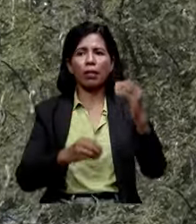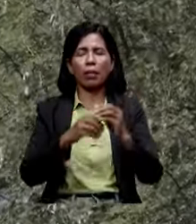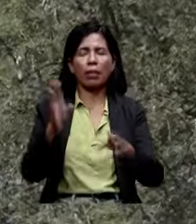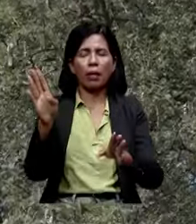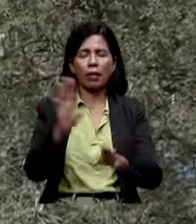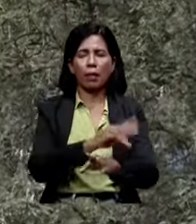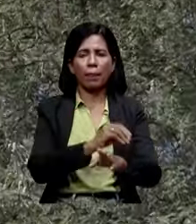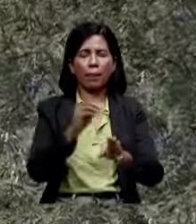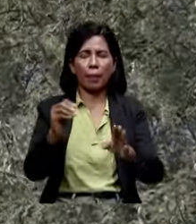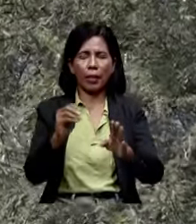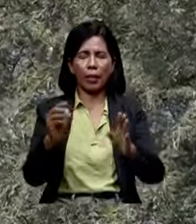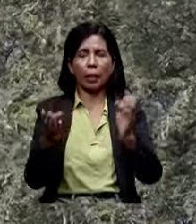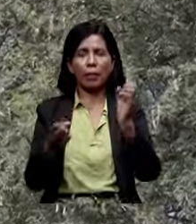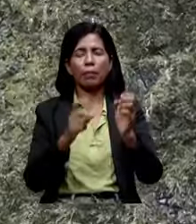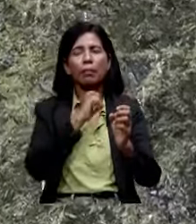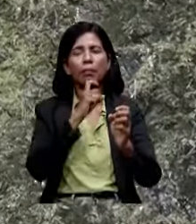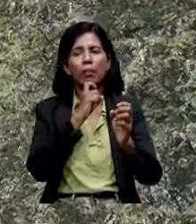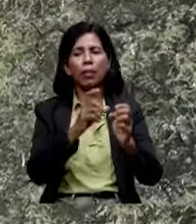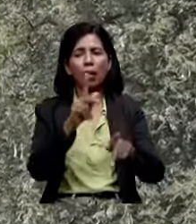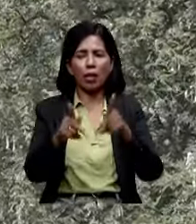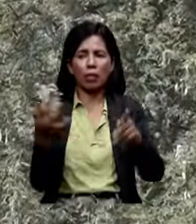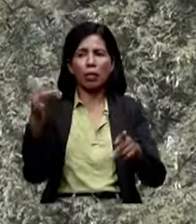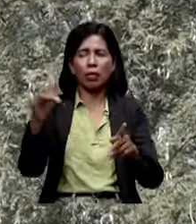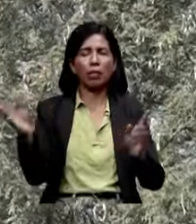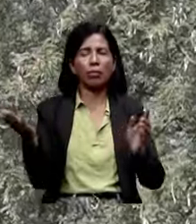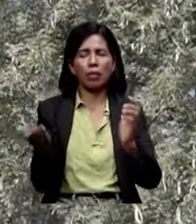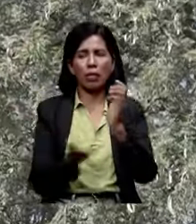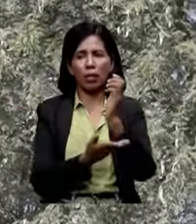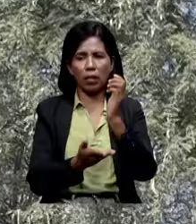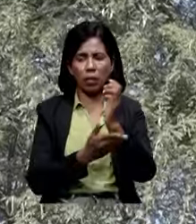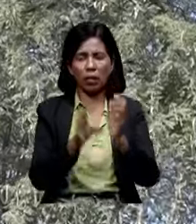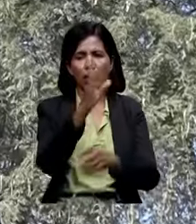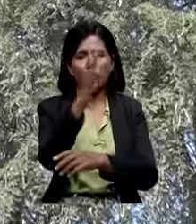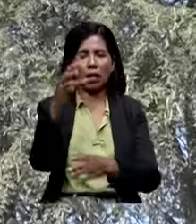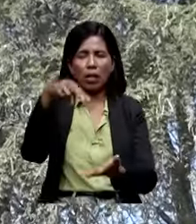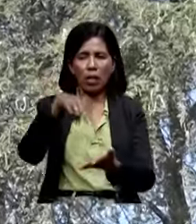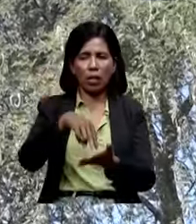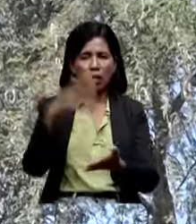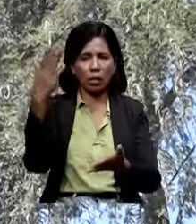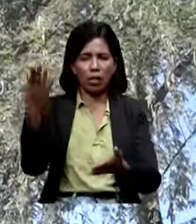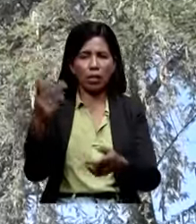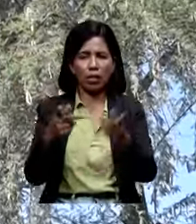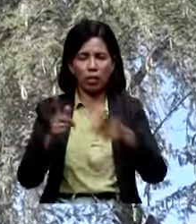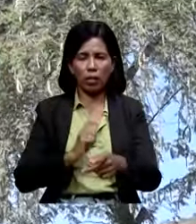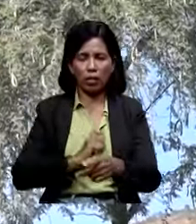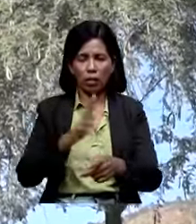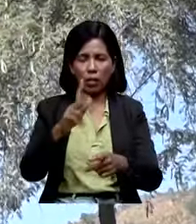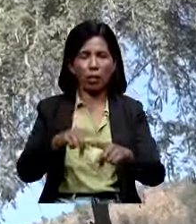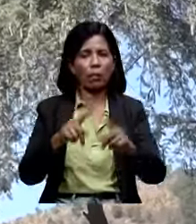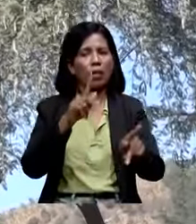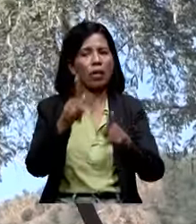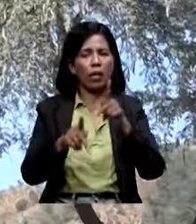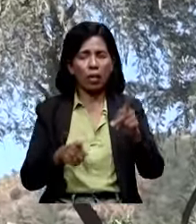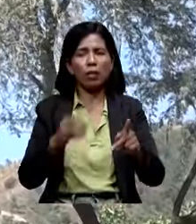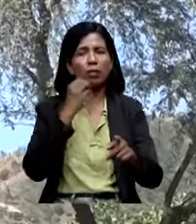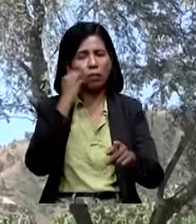Bessirin, praça e a Tacitolo, cata comunidade Sira Mactesi, a Irim Praça Nebehari e a área refere o Rifan. Mas bem comunidade